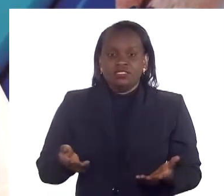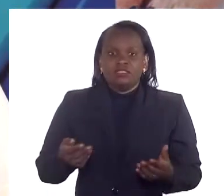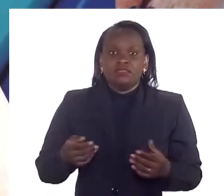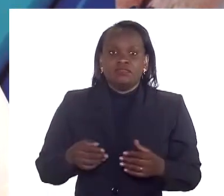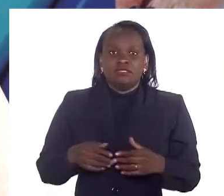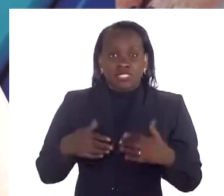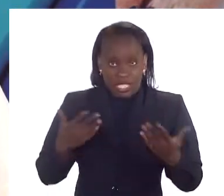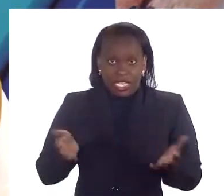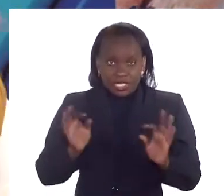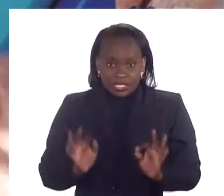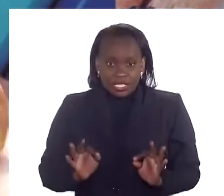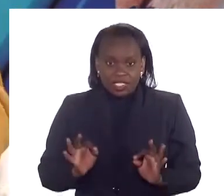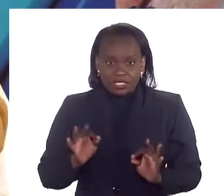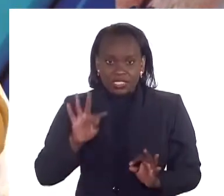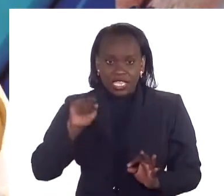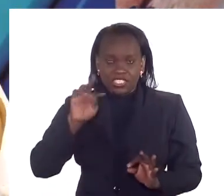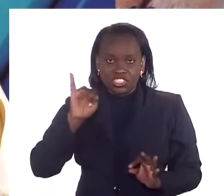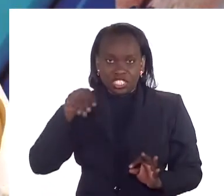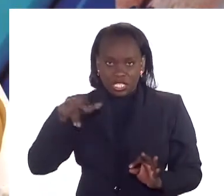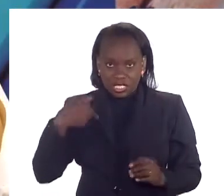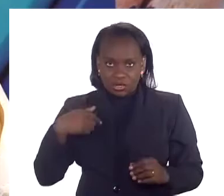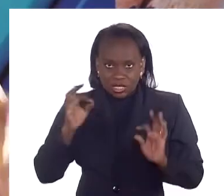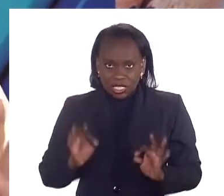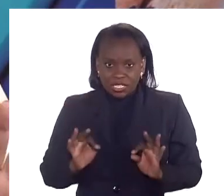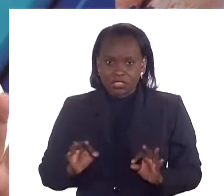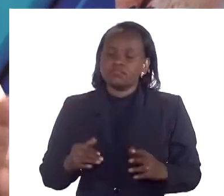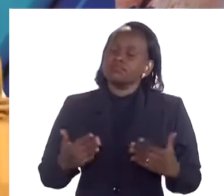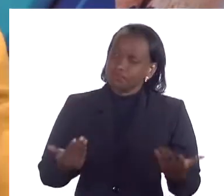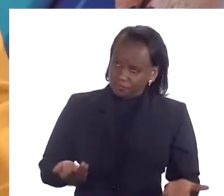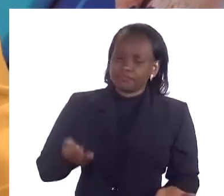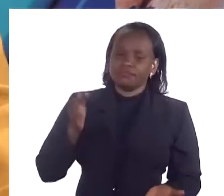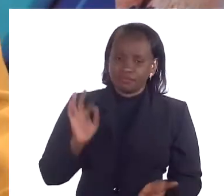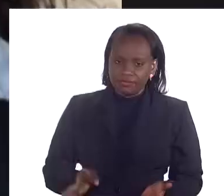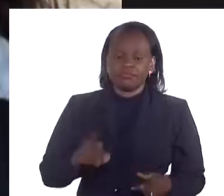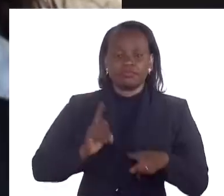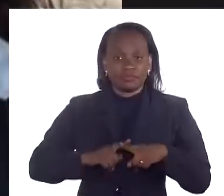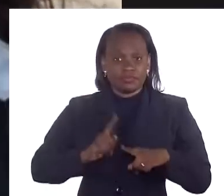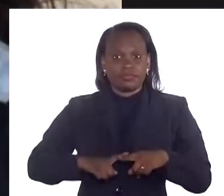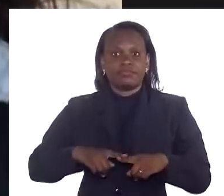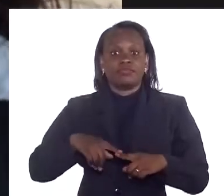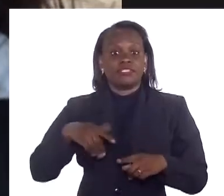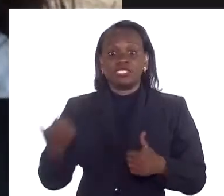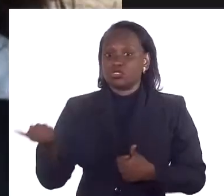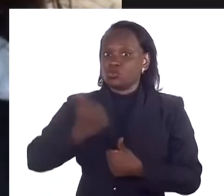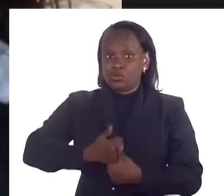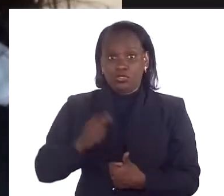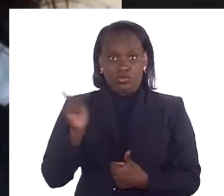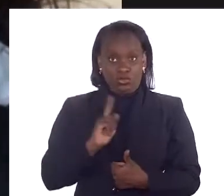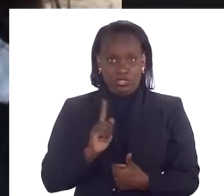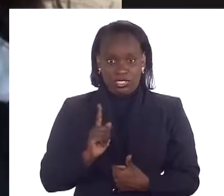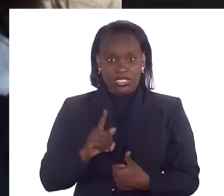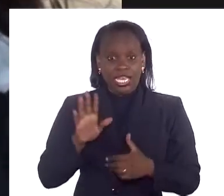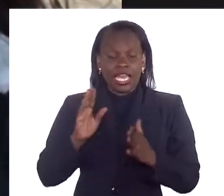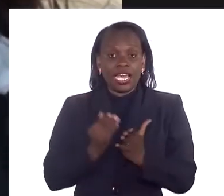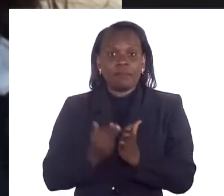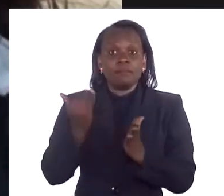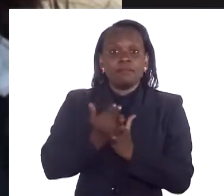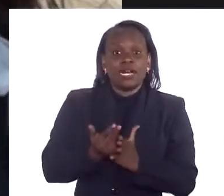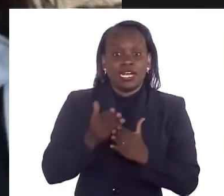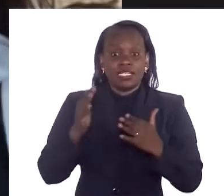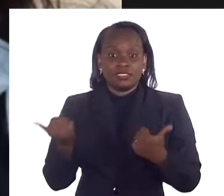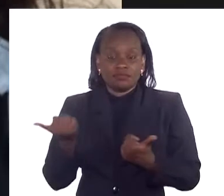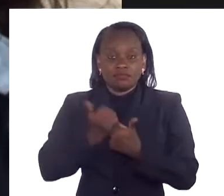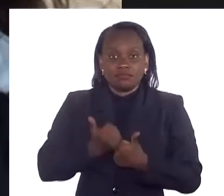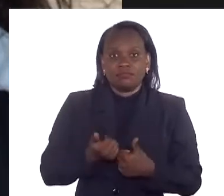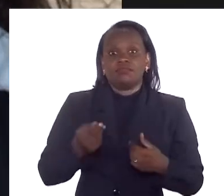vai ser de tarde. É assim, Tatiana? Tô certa? Isso, é exatamente assim, porque realmente não substitui, né? Ele é